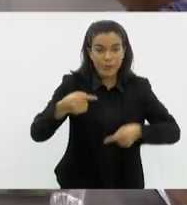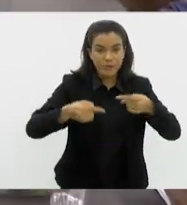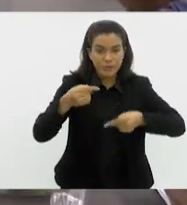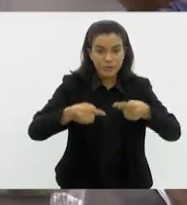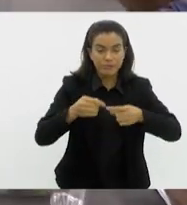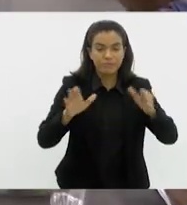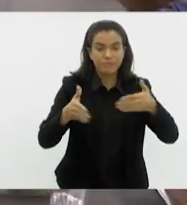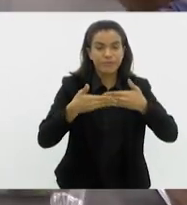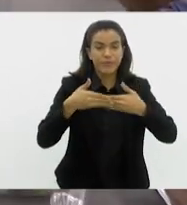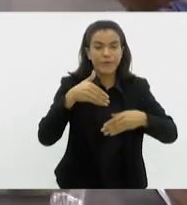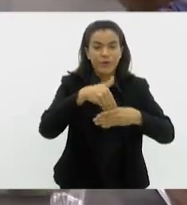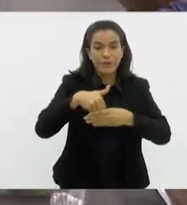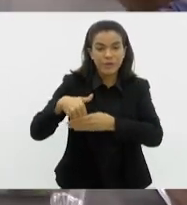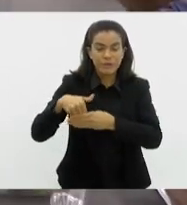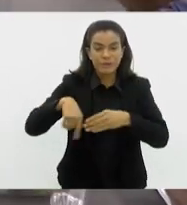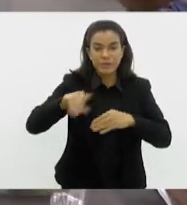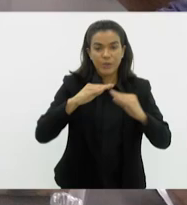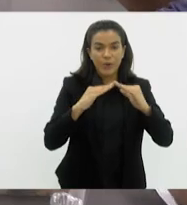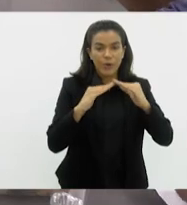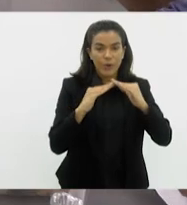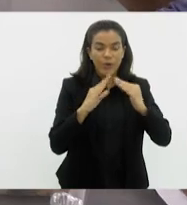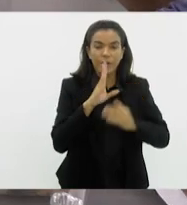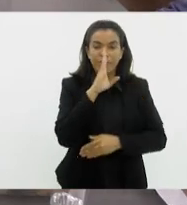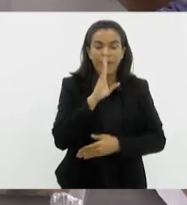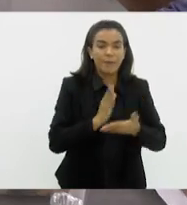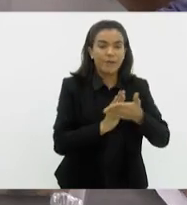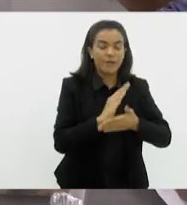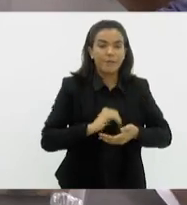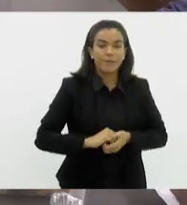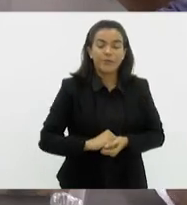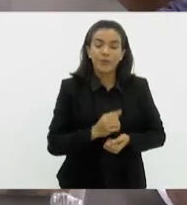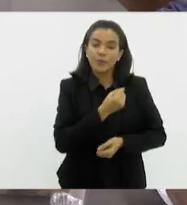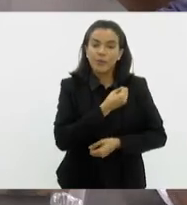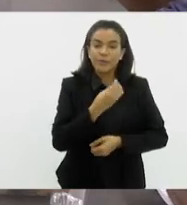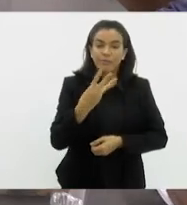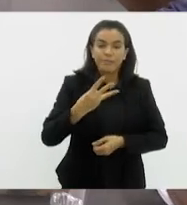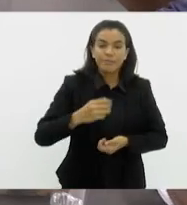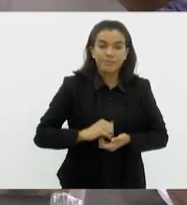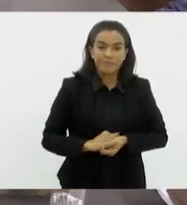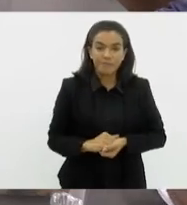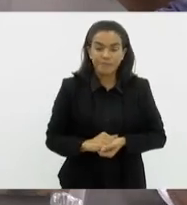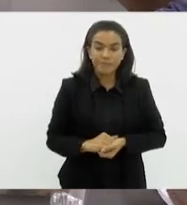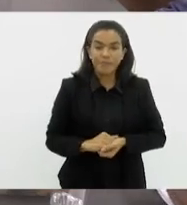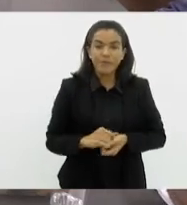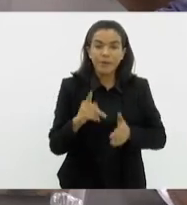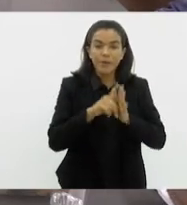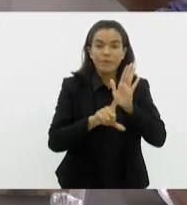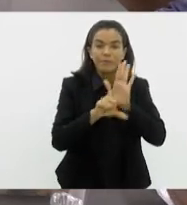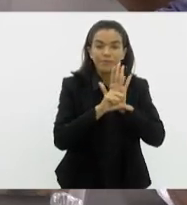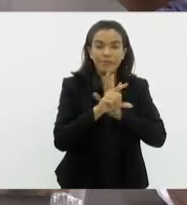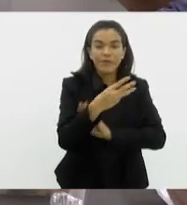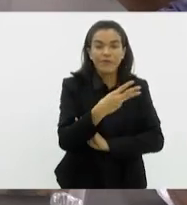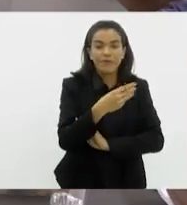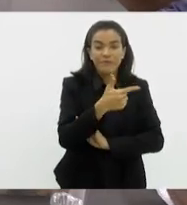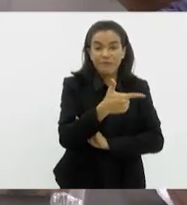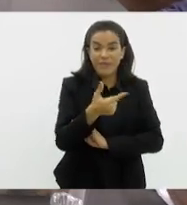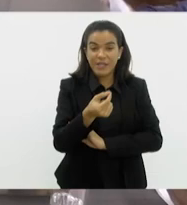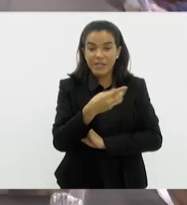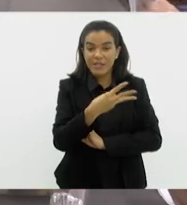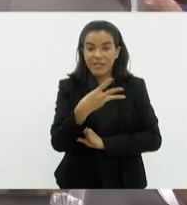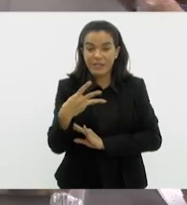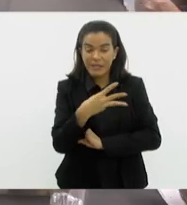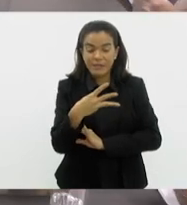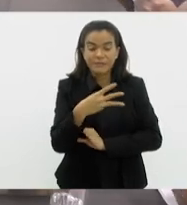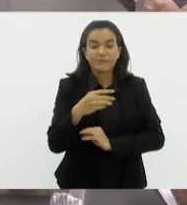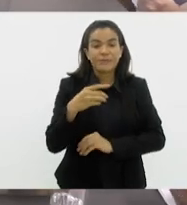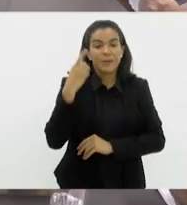discutir, encerrada a discussão, em votação, senhores que aprovam, permaneçam como estão, aprovado. 3 da pauta. Projeto de Lei 2033, de 23, de autoria